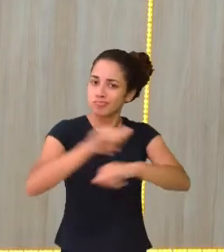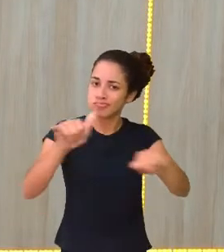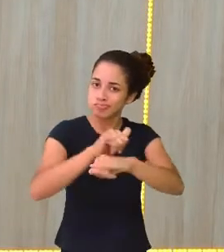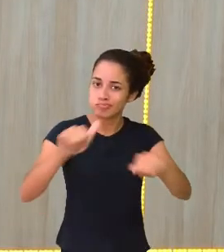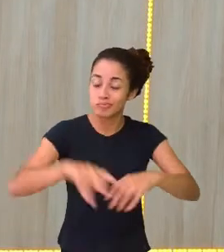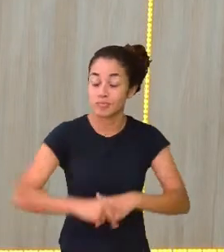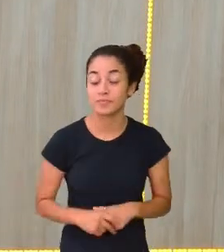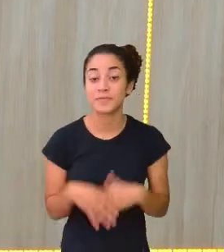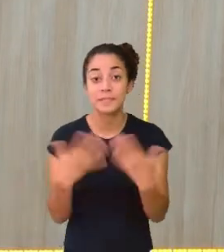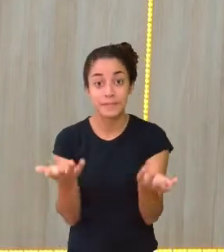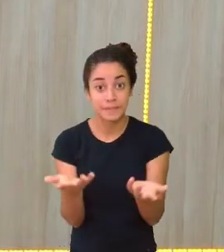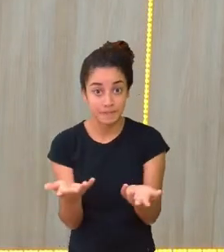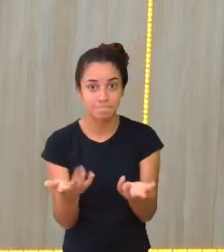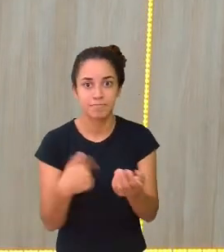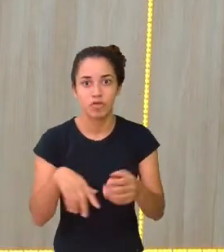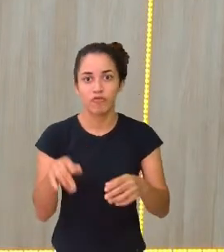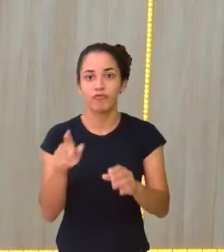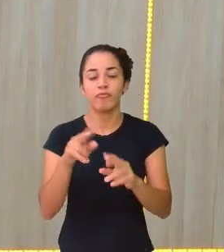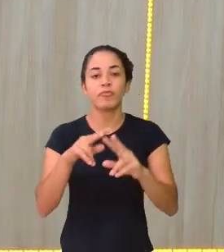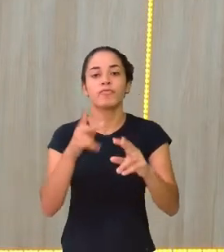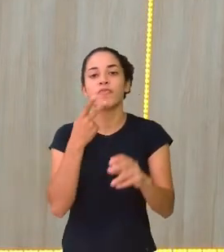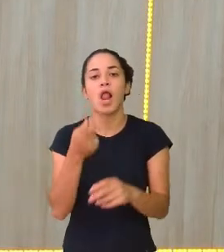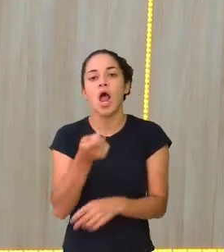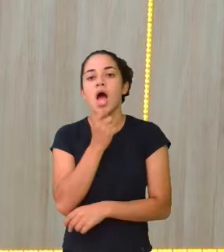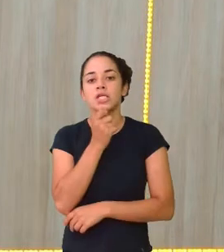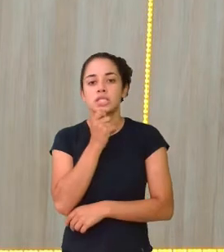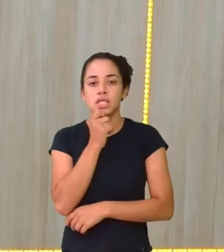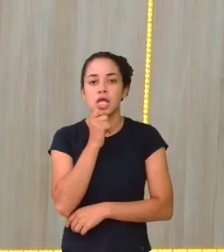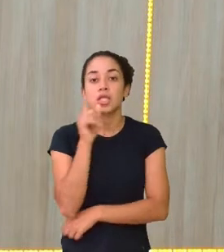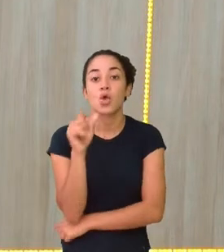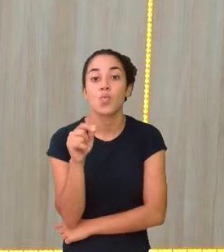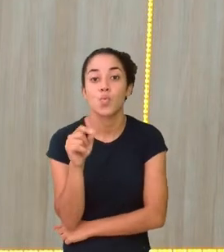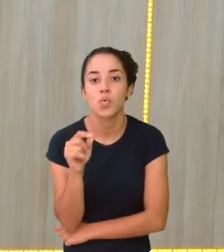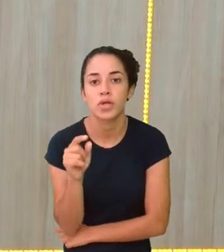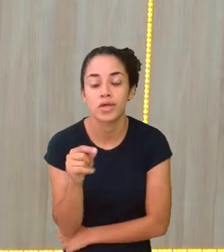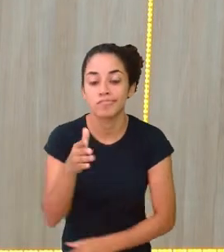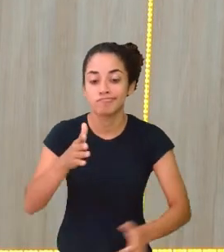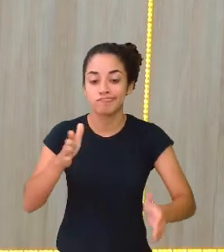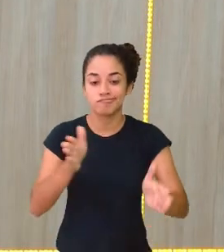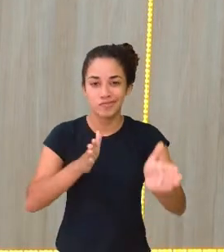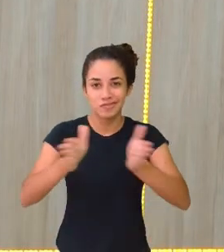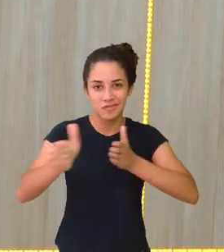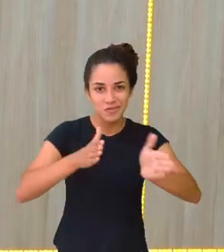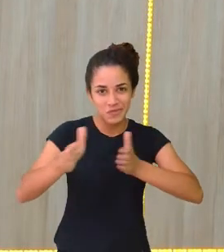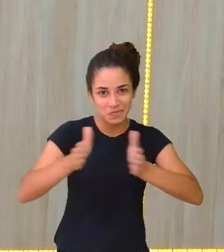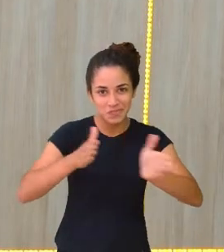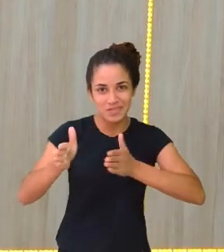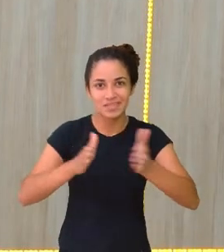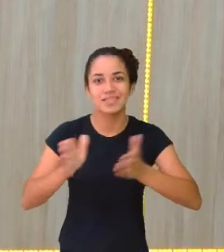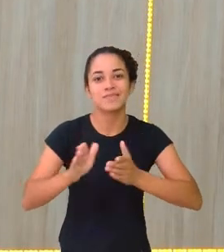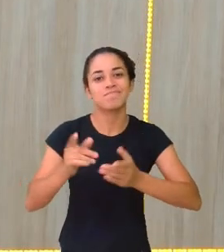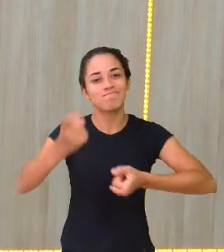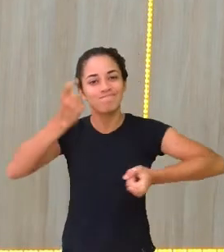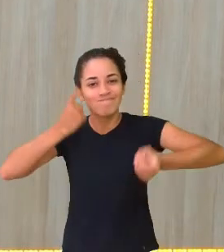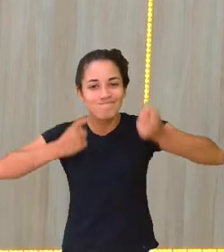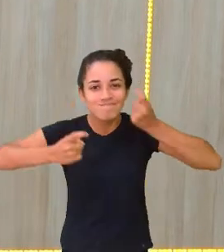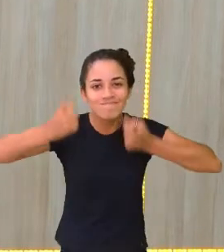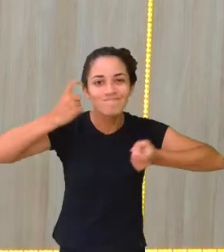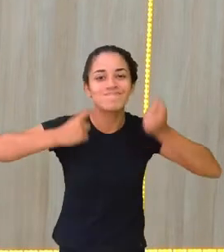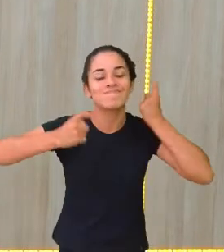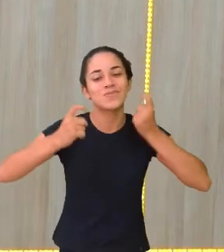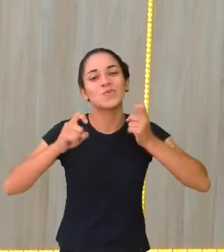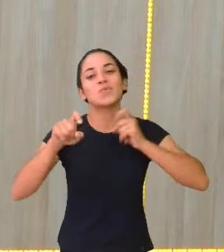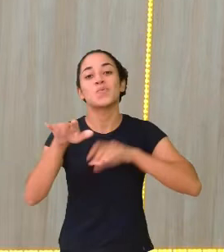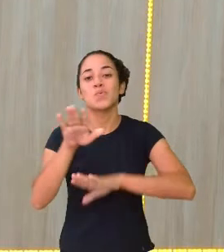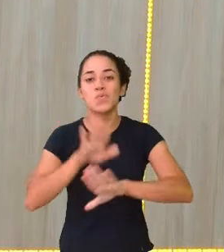questão também, gente, que eu não falei com outro slide, é a questão da acessibilidade, né? A grande preocupação, o grande